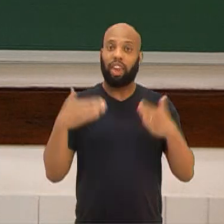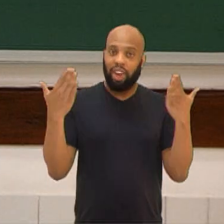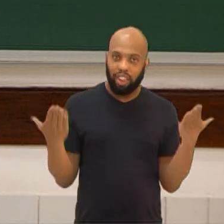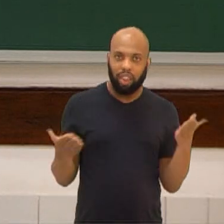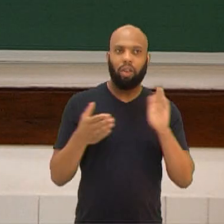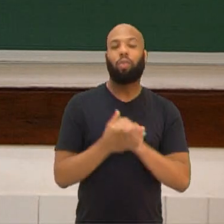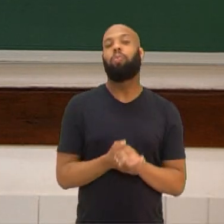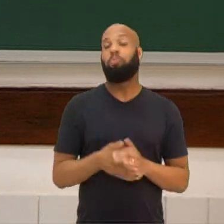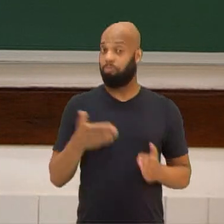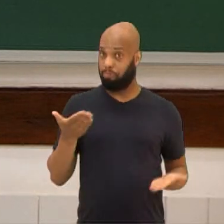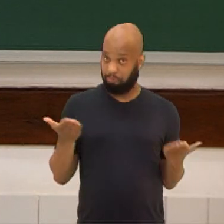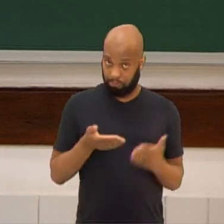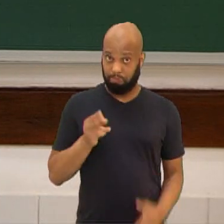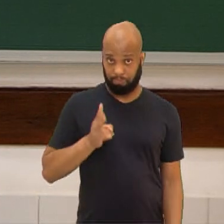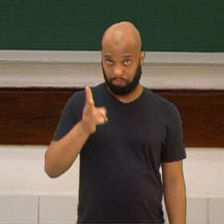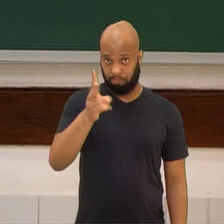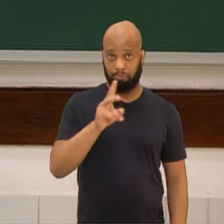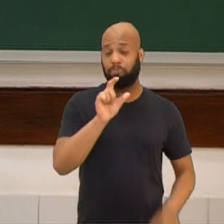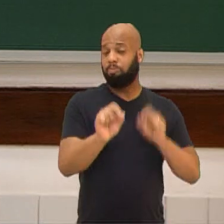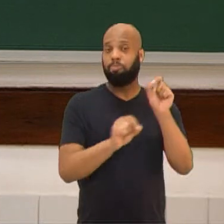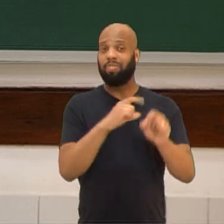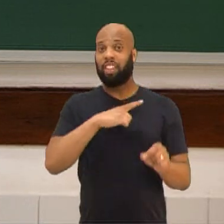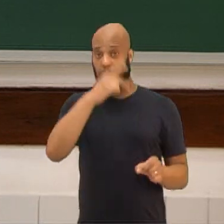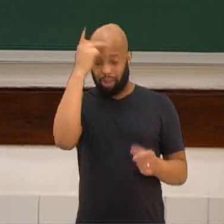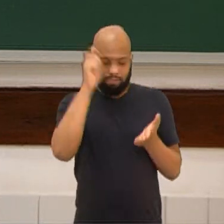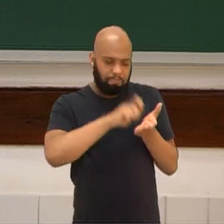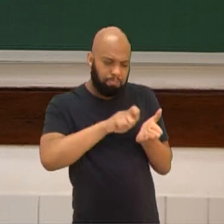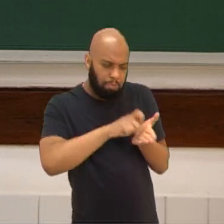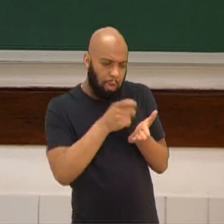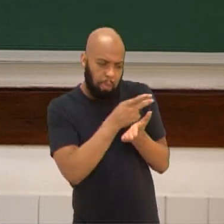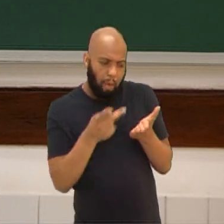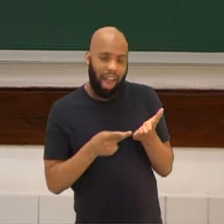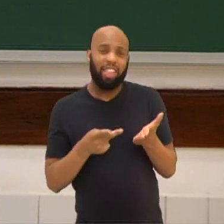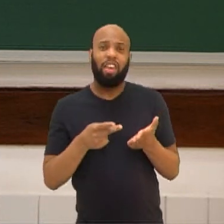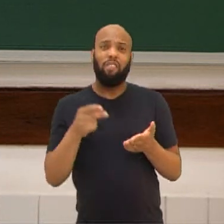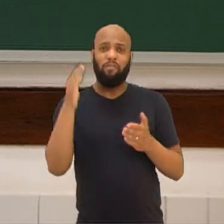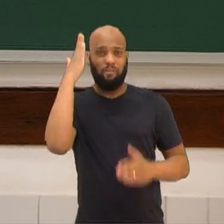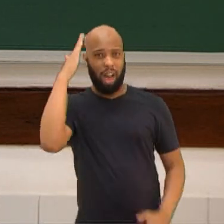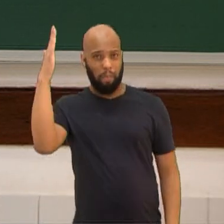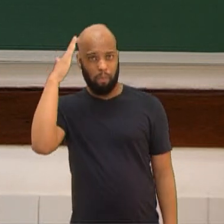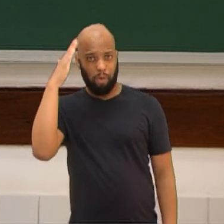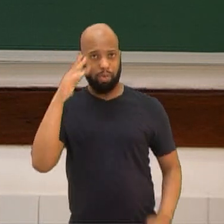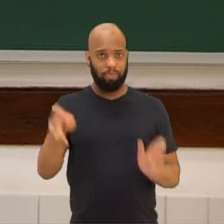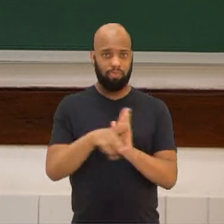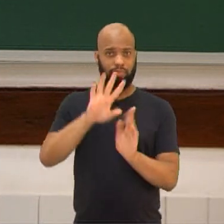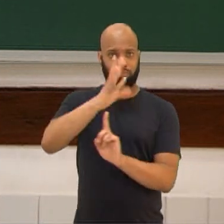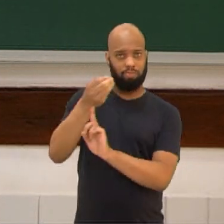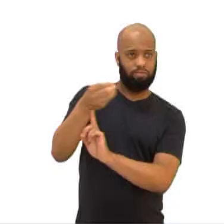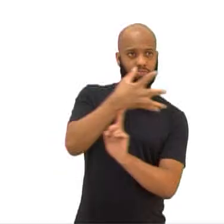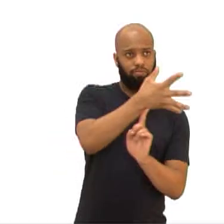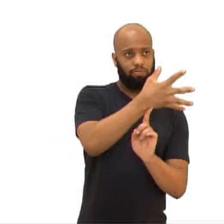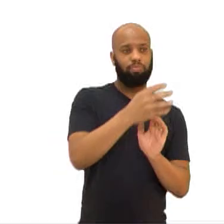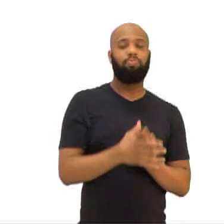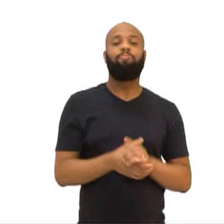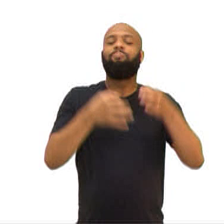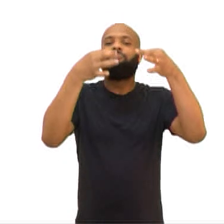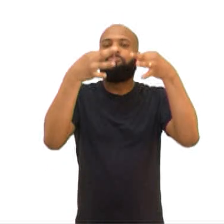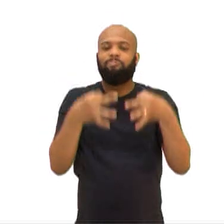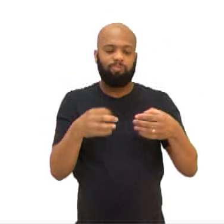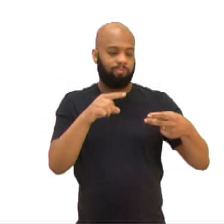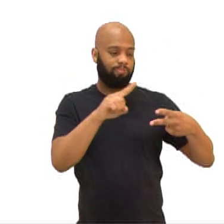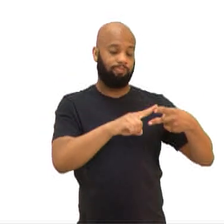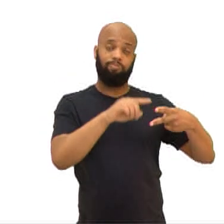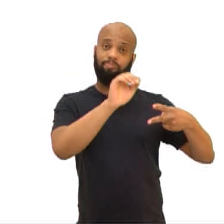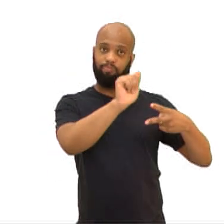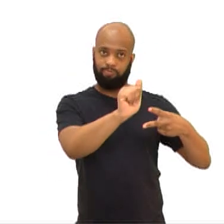Então, pessoal, continuando. Quais escritores e poetas foram bem importantes para a criação da Semana de Arte Moderna? Alternativa correta, alternativa